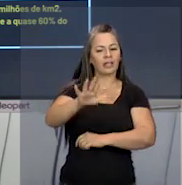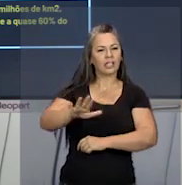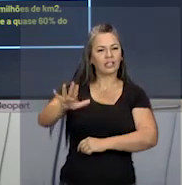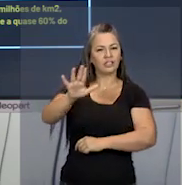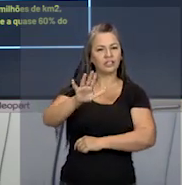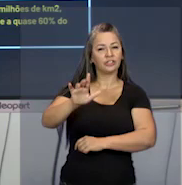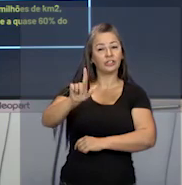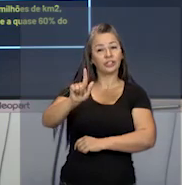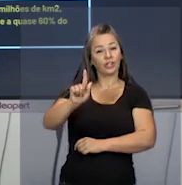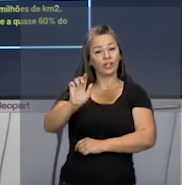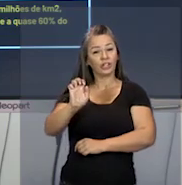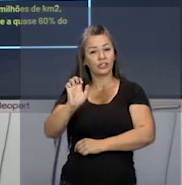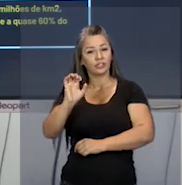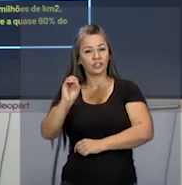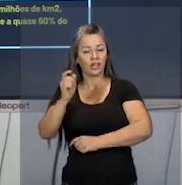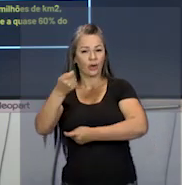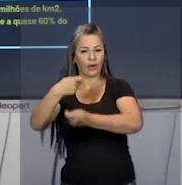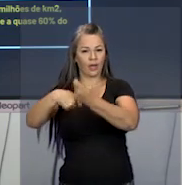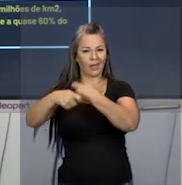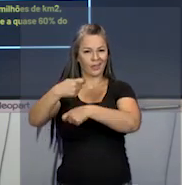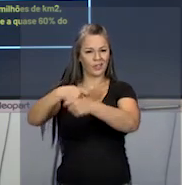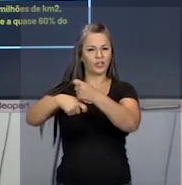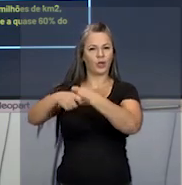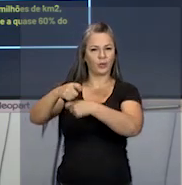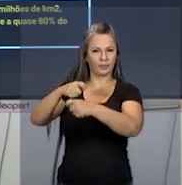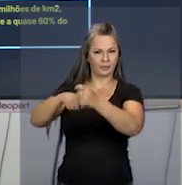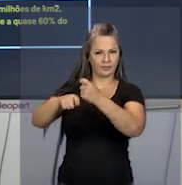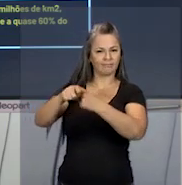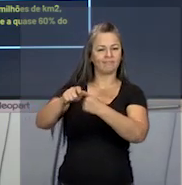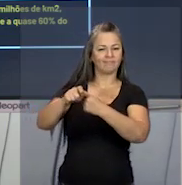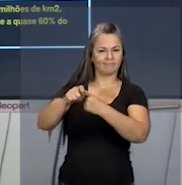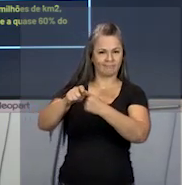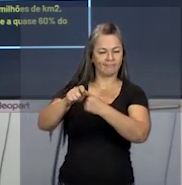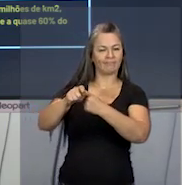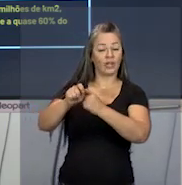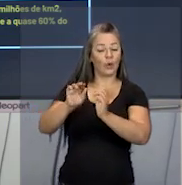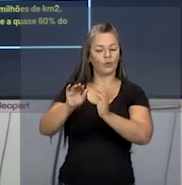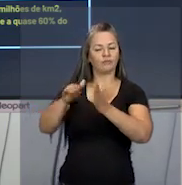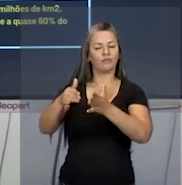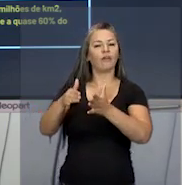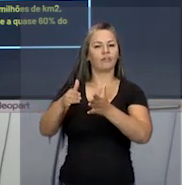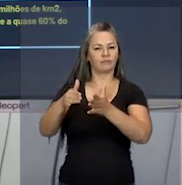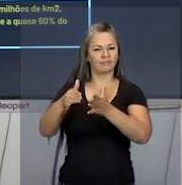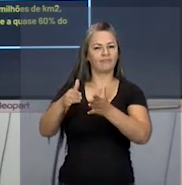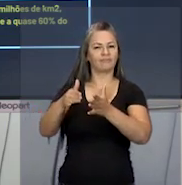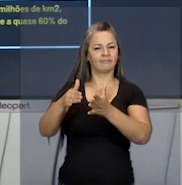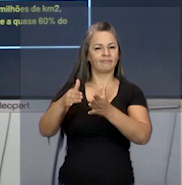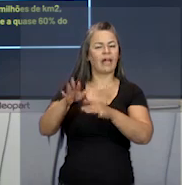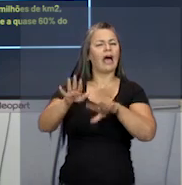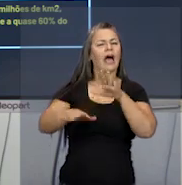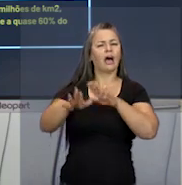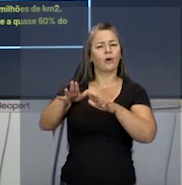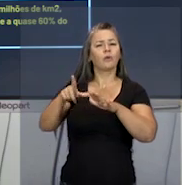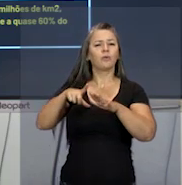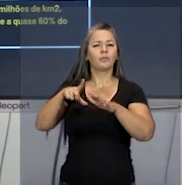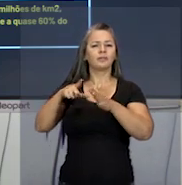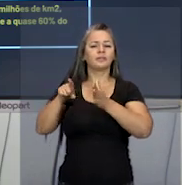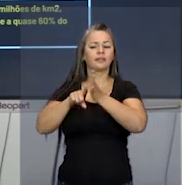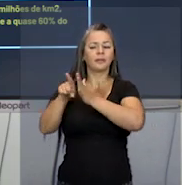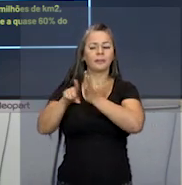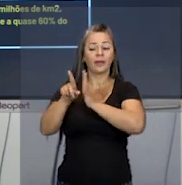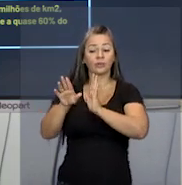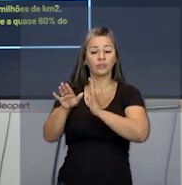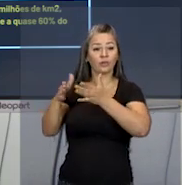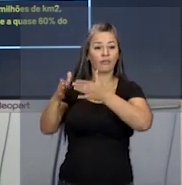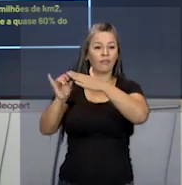regiões do IBGE? Sim, mas geralmente eles cobram muito essa questão de regiões geoeconômicas para falar dessas características principais de cada uma.